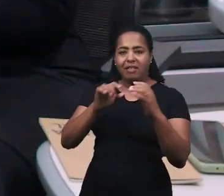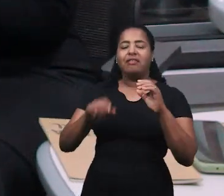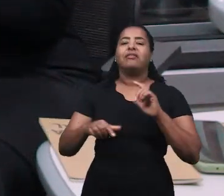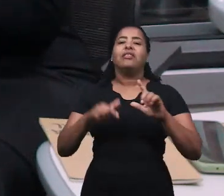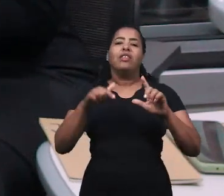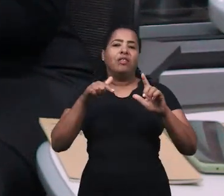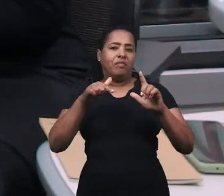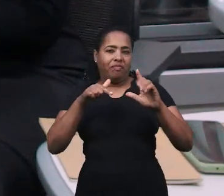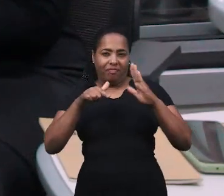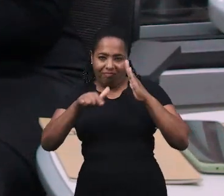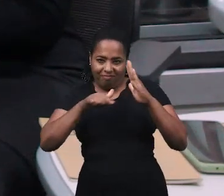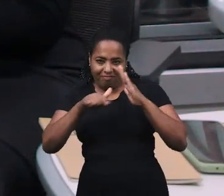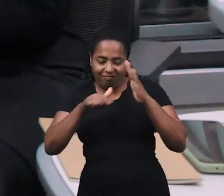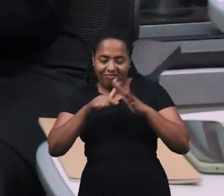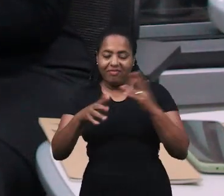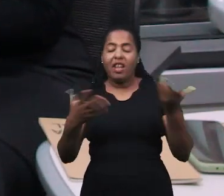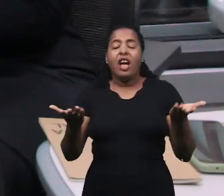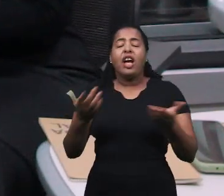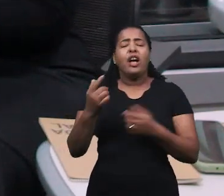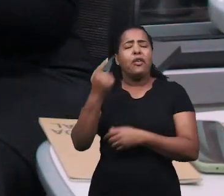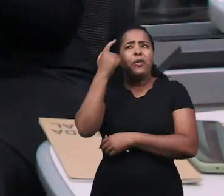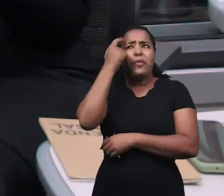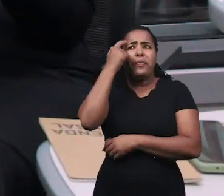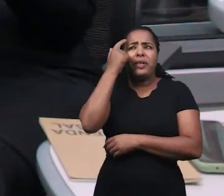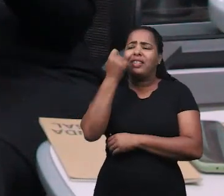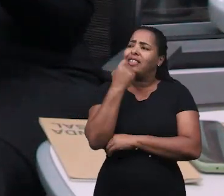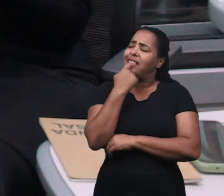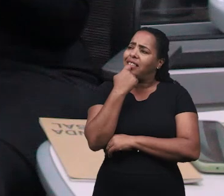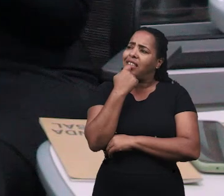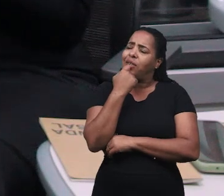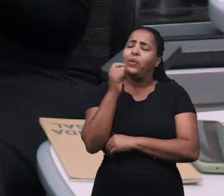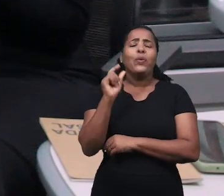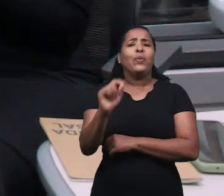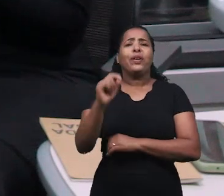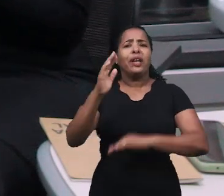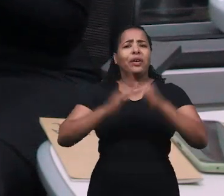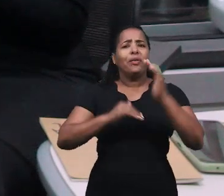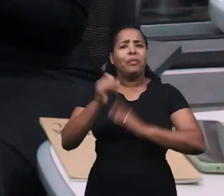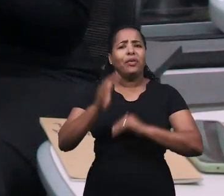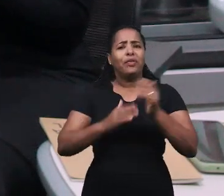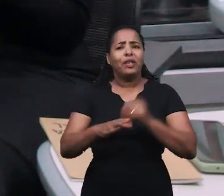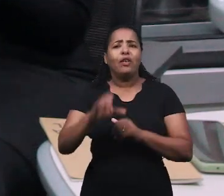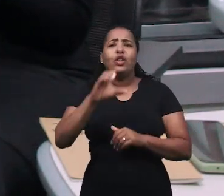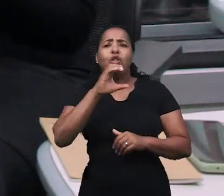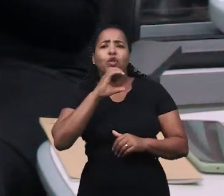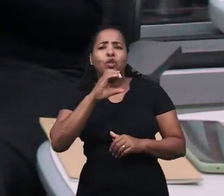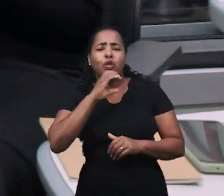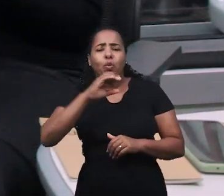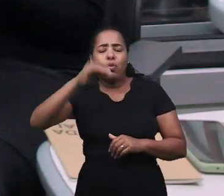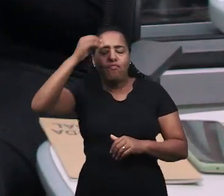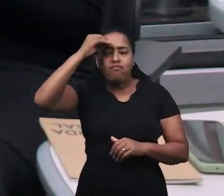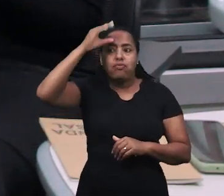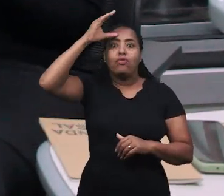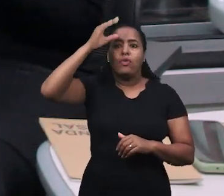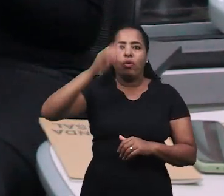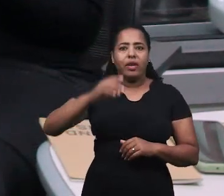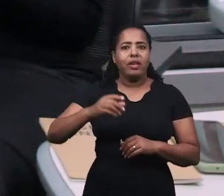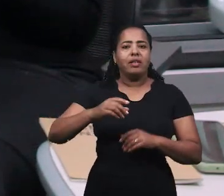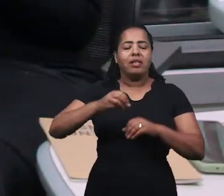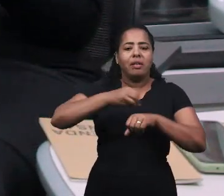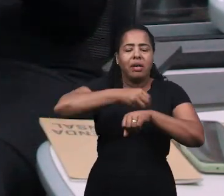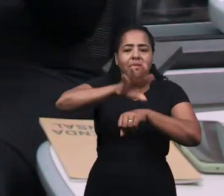está em casa ou no seu local de trabalho, e fico pensando assim, o que é que aquele profissional pode trazer de conhecimento para os nossos